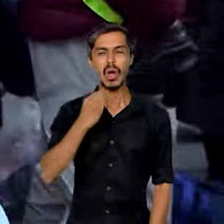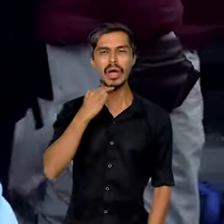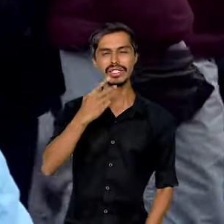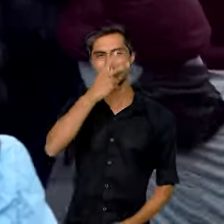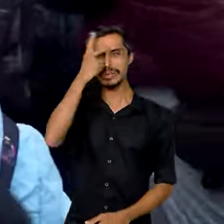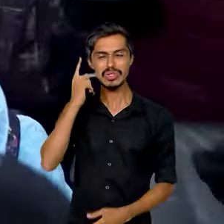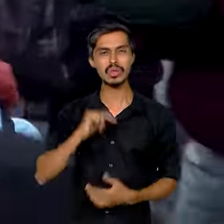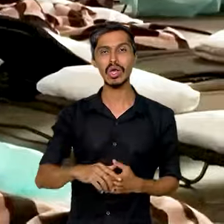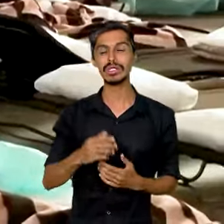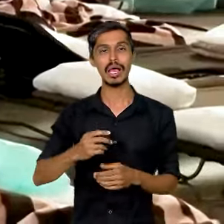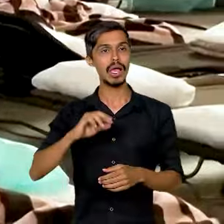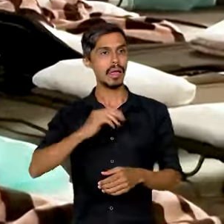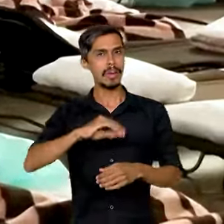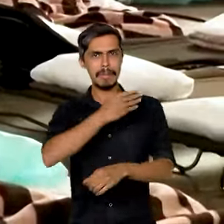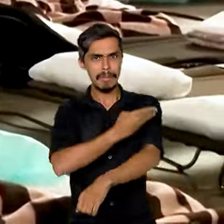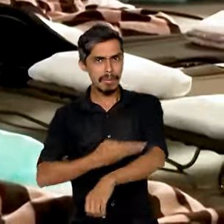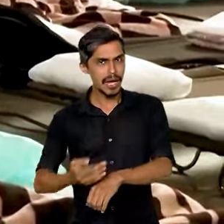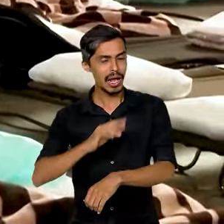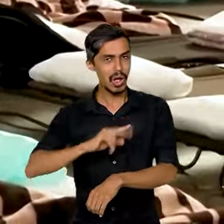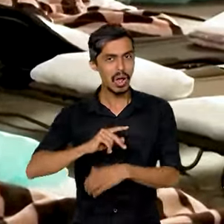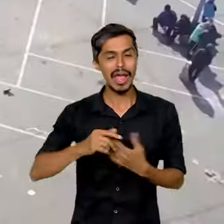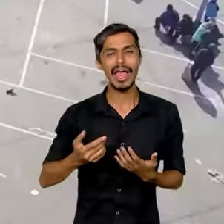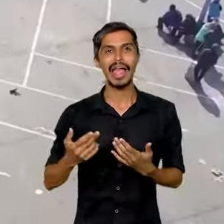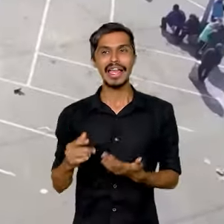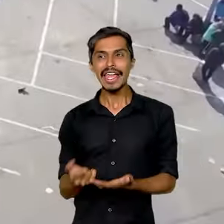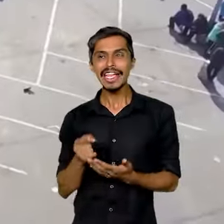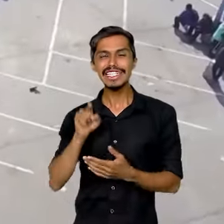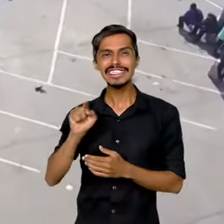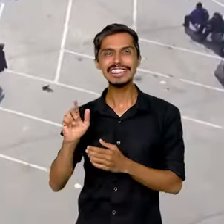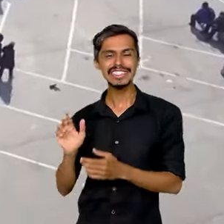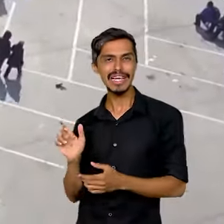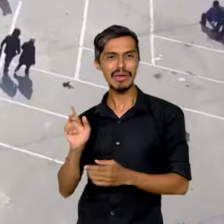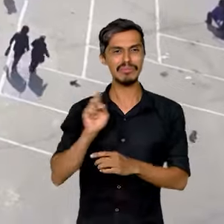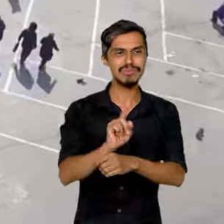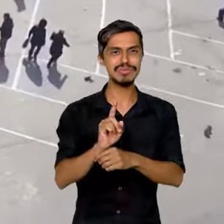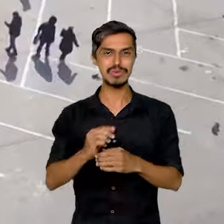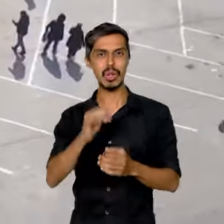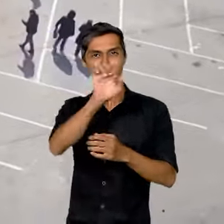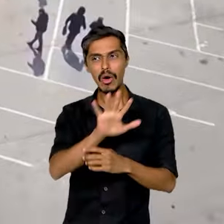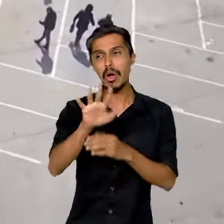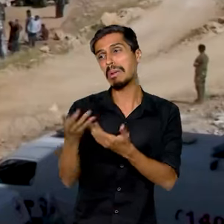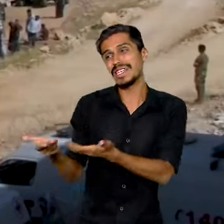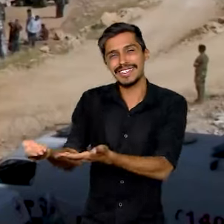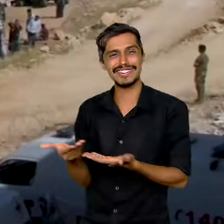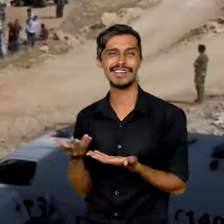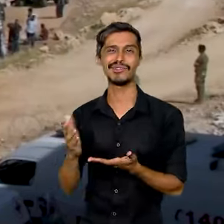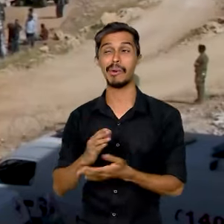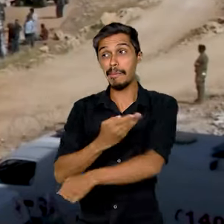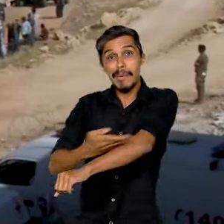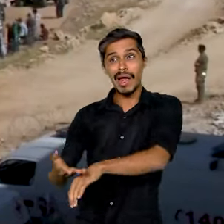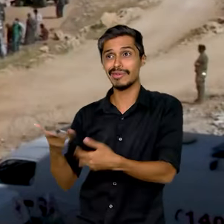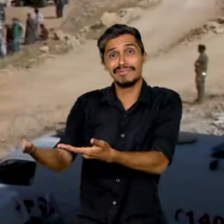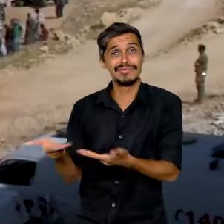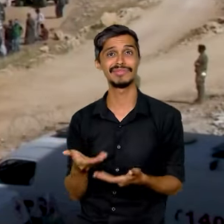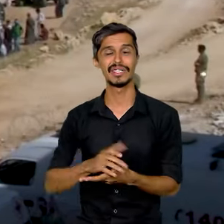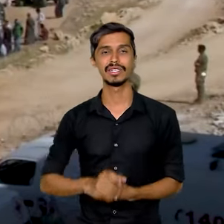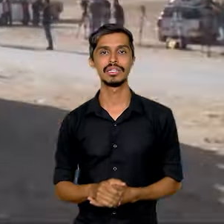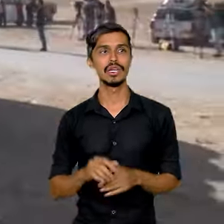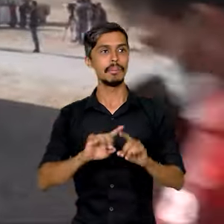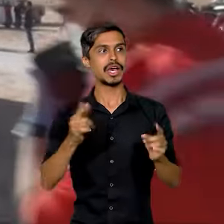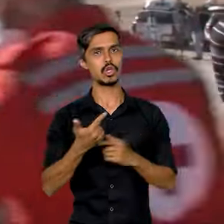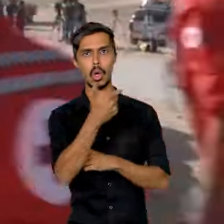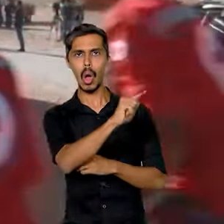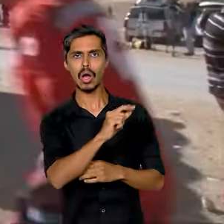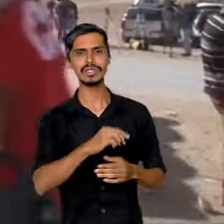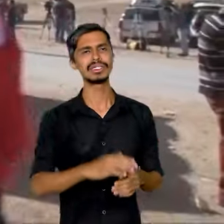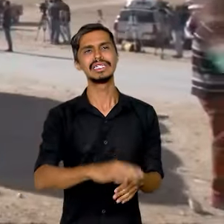brancos, não tiveram nenhuma dificuldade em serem recebidos em países europeus. Os mesmos que criam todo tipo de barreiras